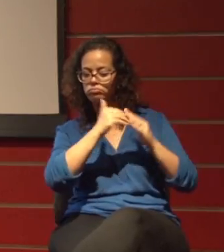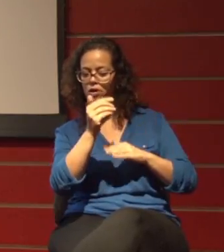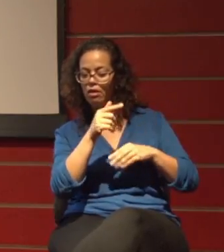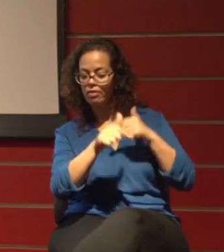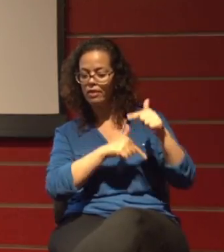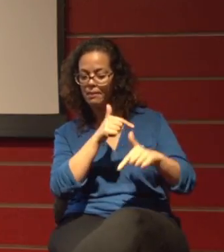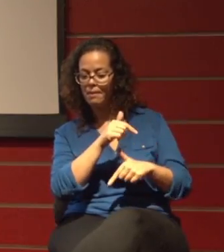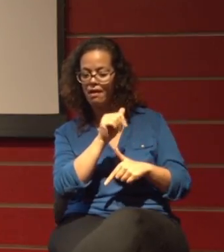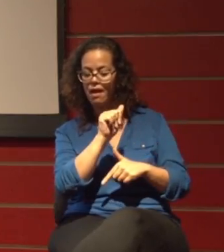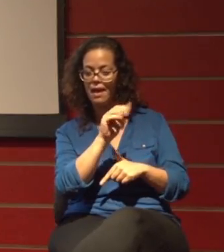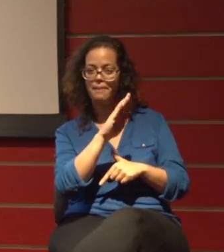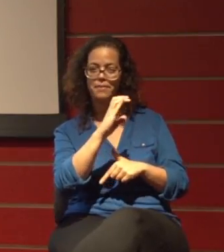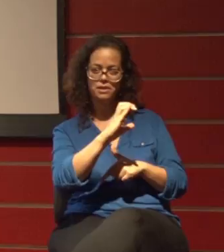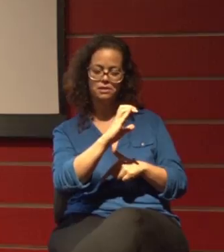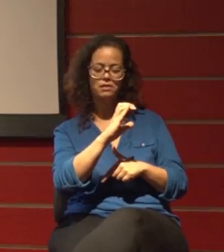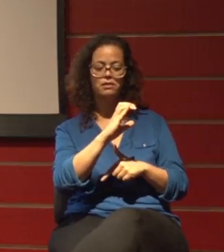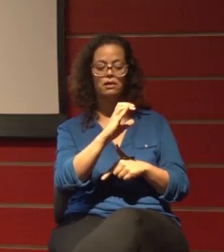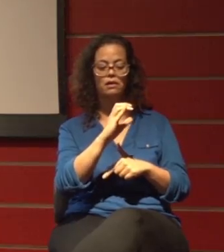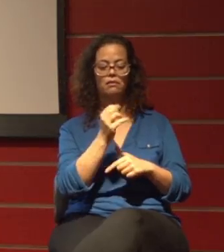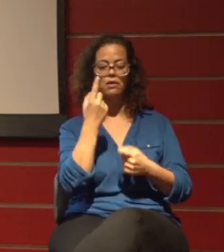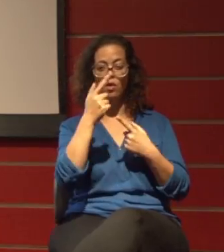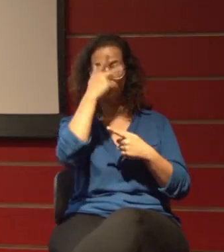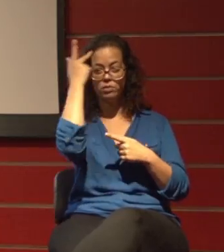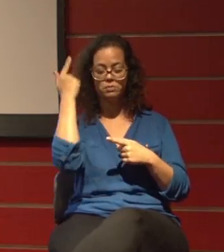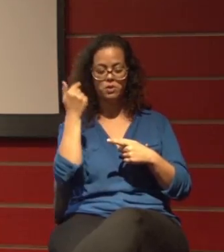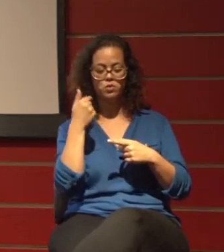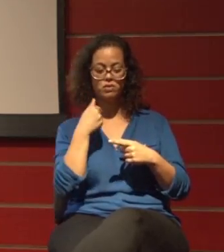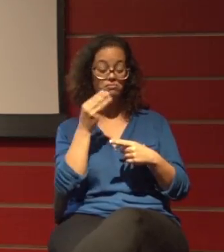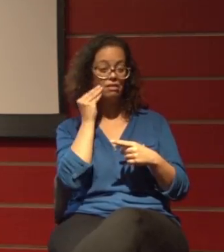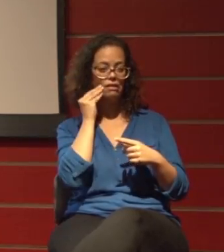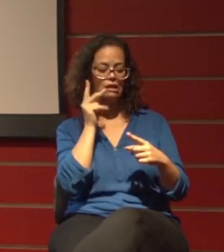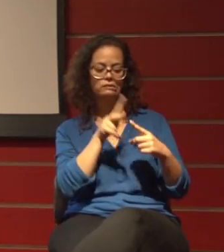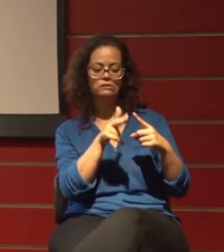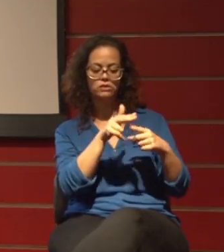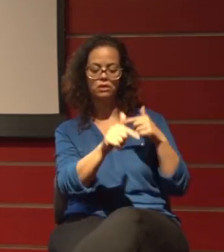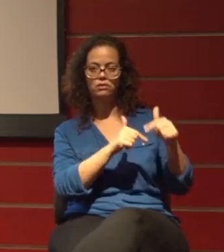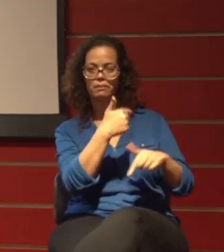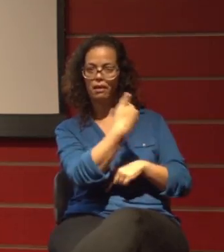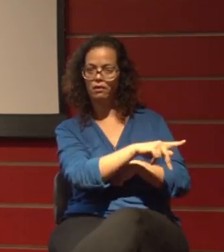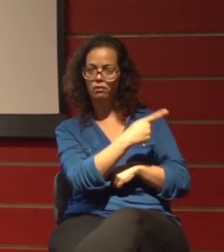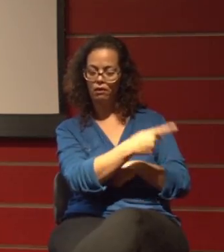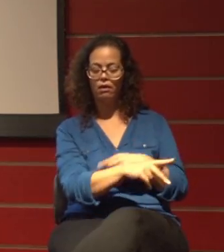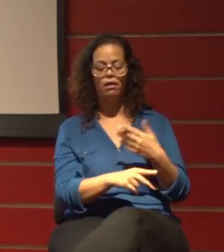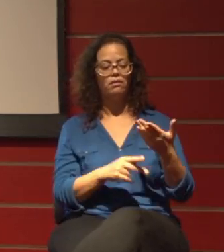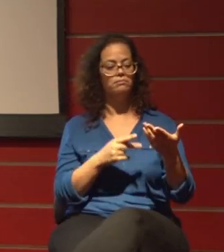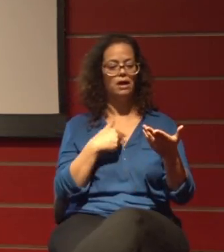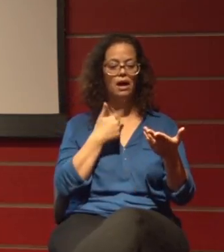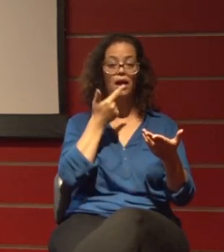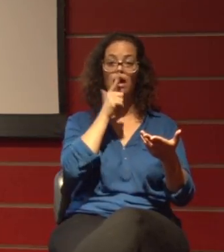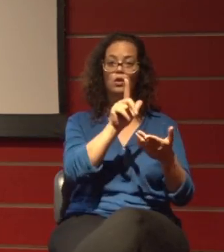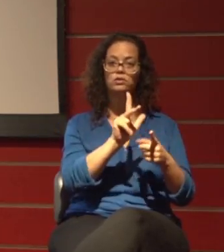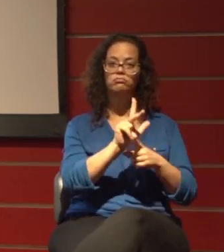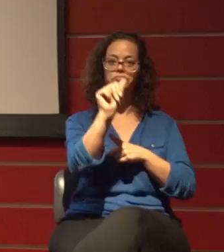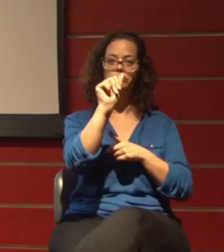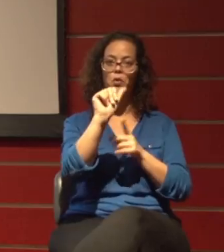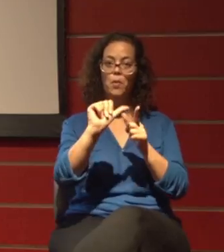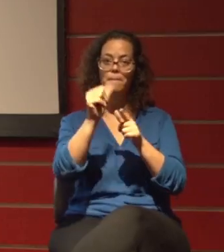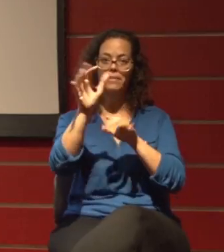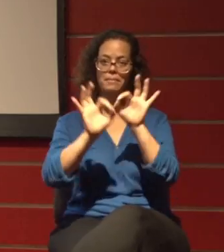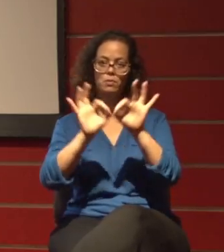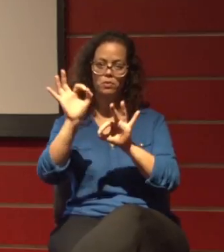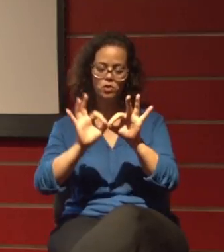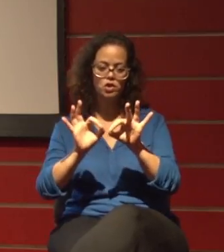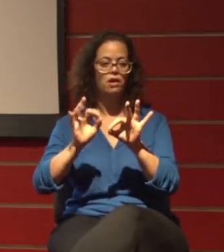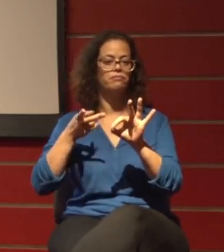executivos de alguma maneira tentaram interferir no projeto dela que a partir do momento que ela emplacou o primeiro projeto nunca mais eles fizeram isso e que